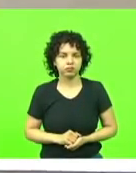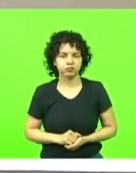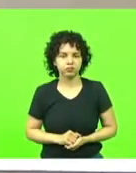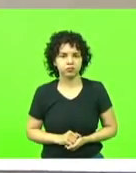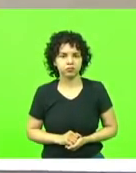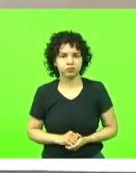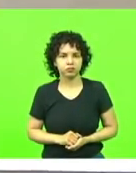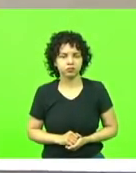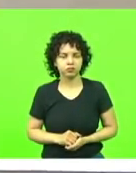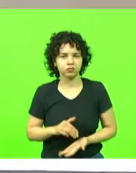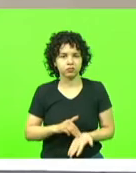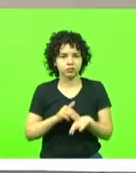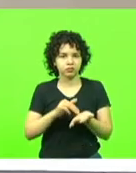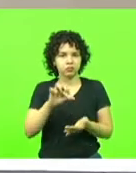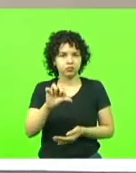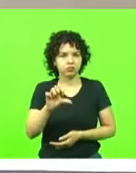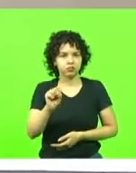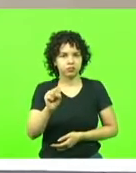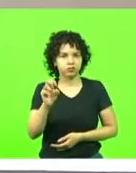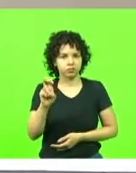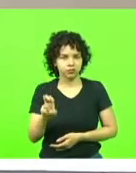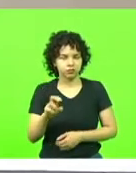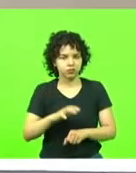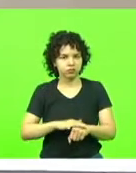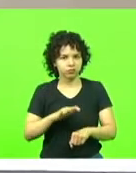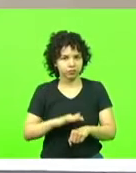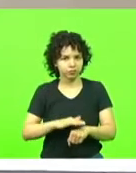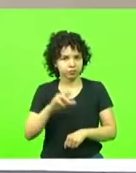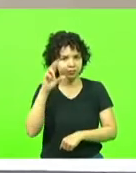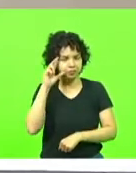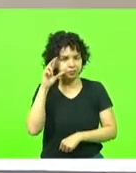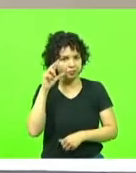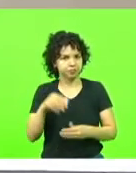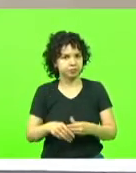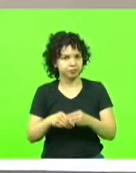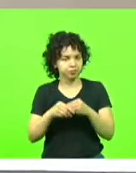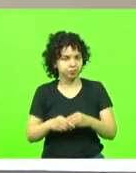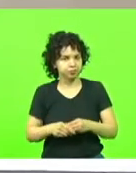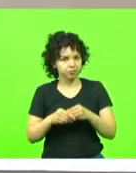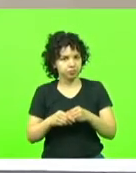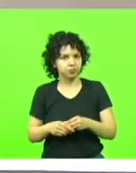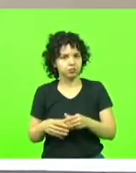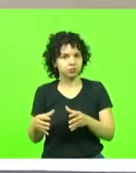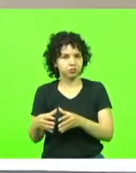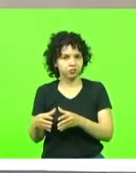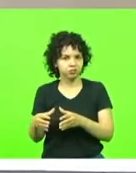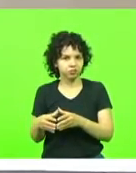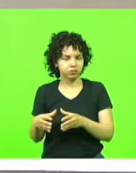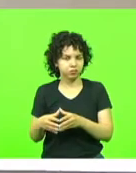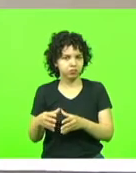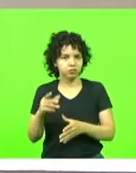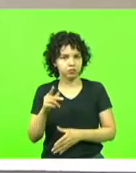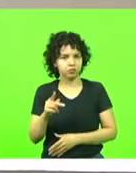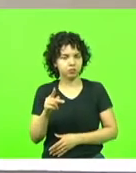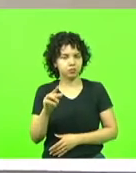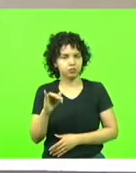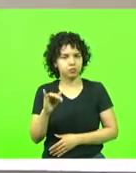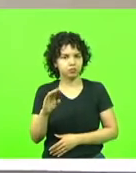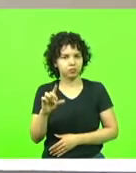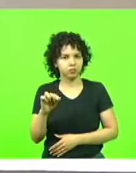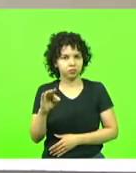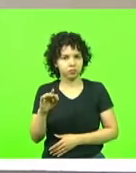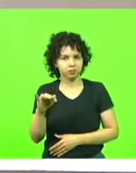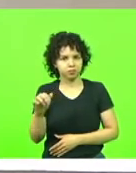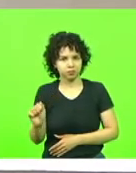Moção número 985, deputado Ricardo Alba, cumprimentando o grupo de filantropia G12, de Ilhota, pelos